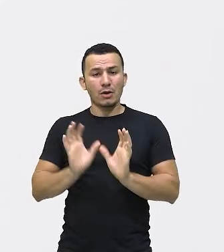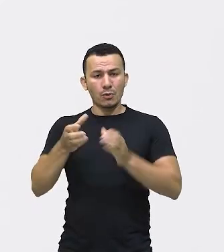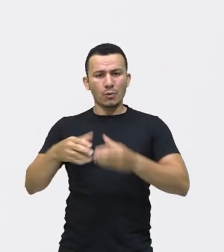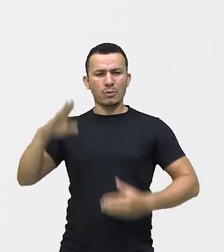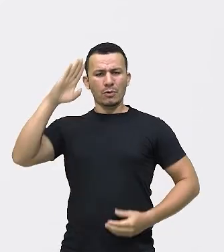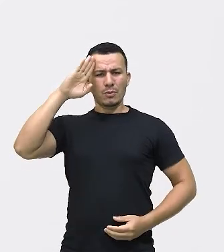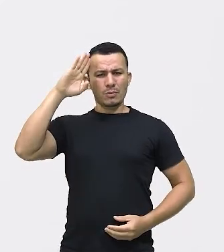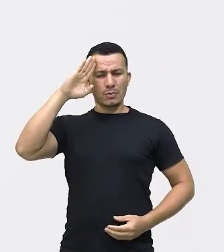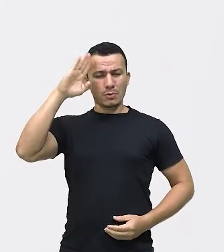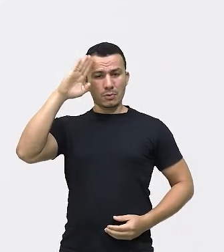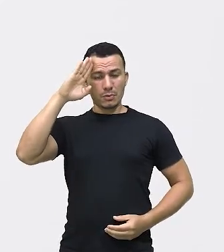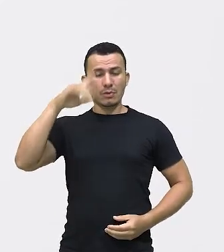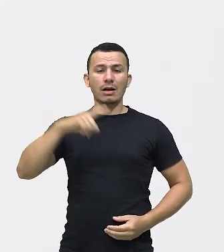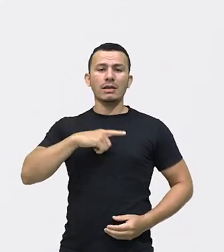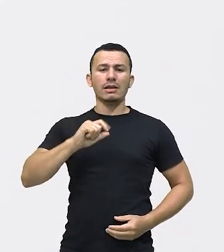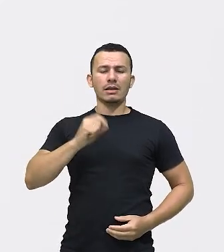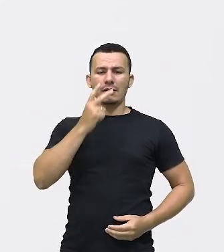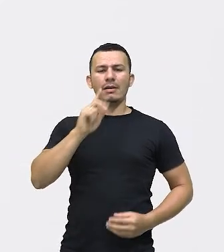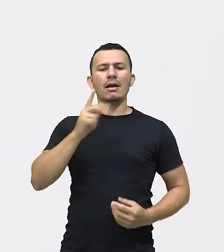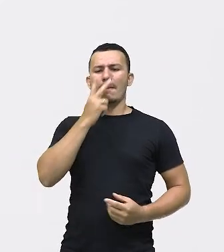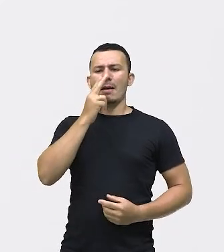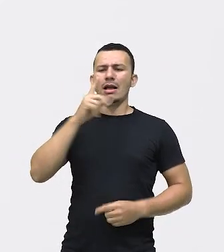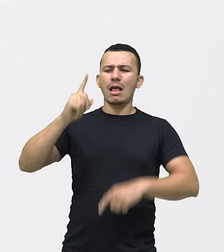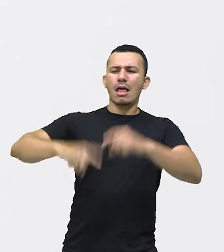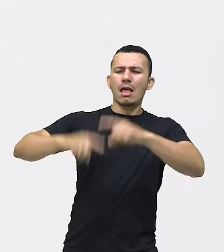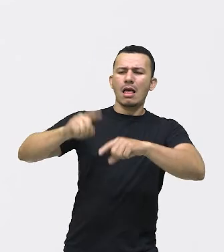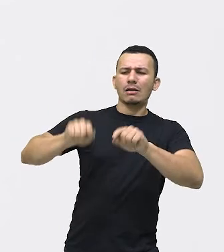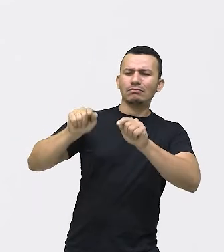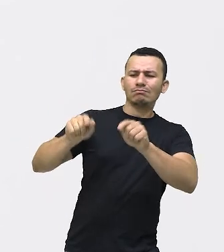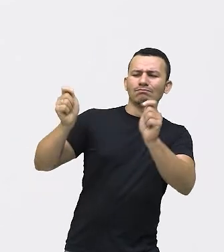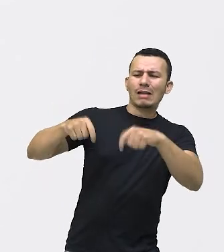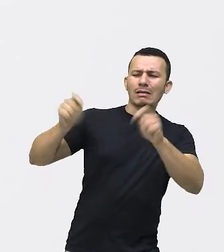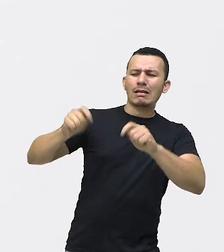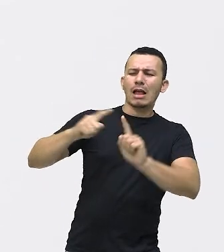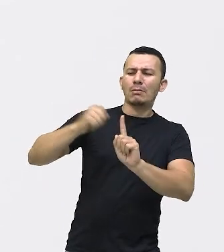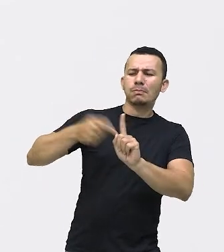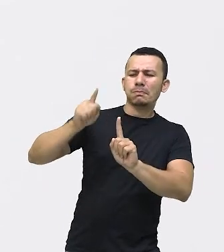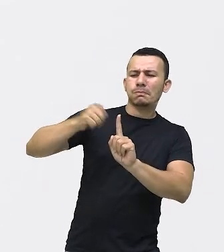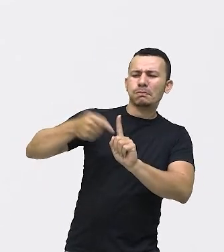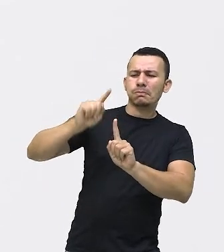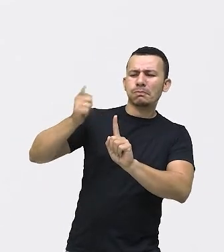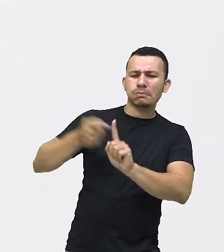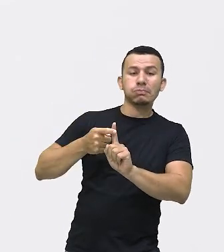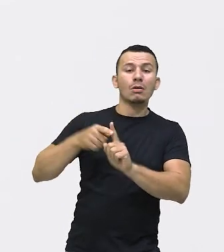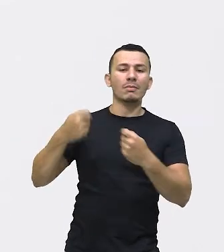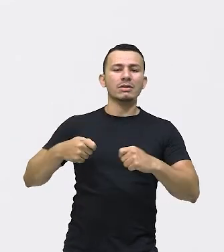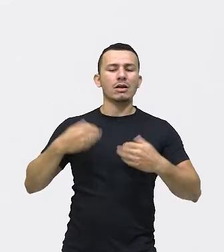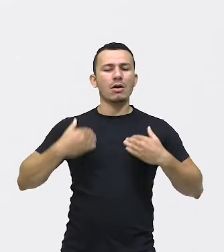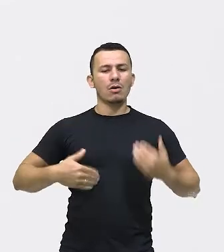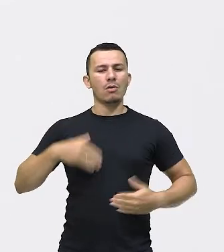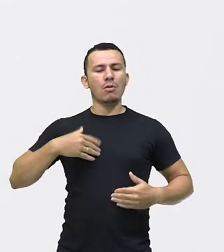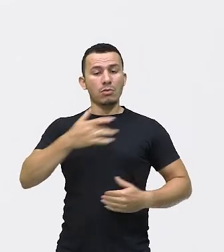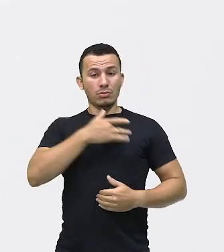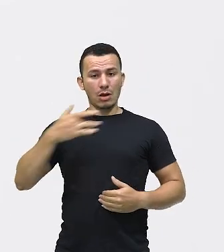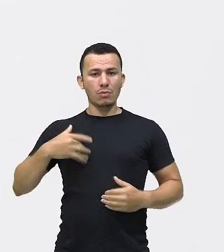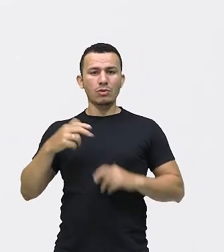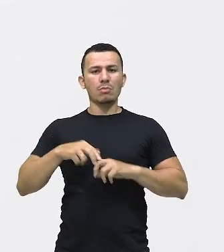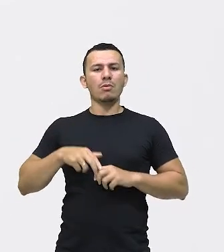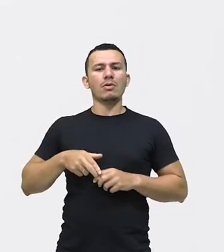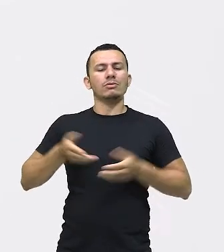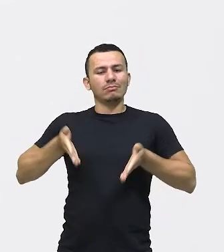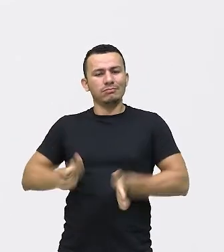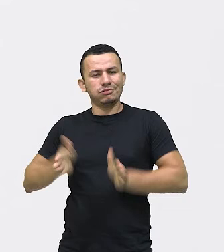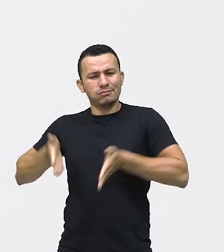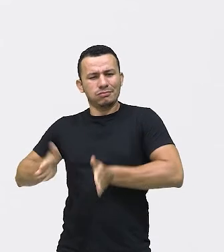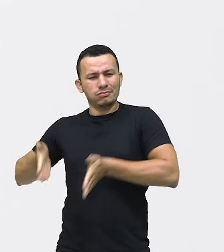ela era vista como um objeto de reprodução, que necessitava de um corpo saudável para gerar filhos fortes